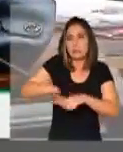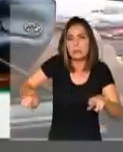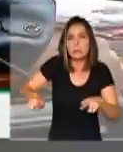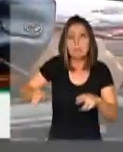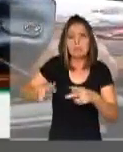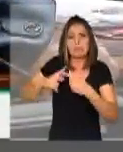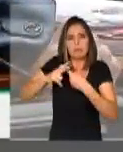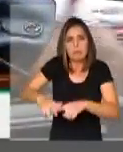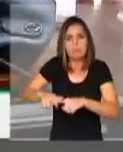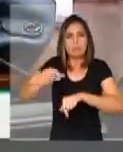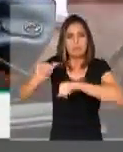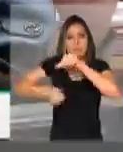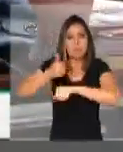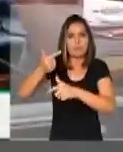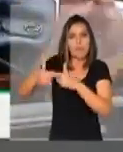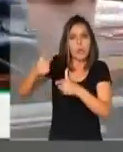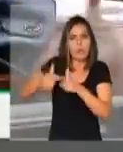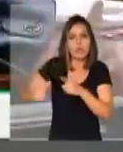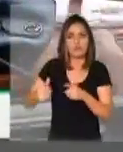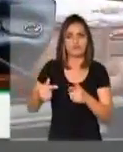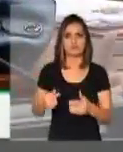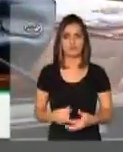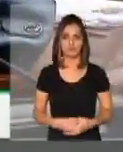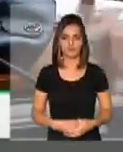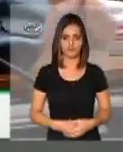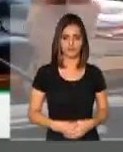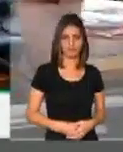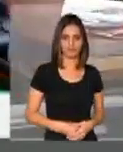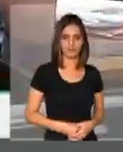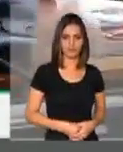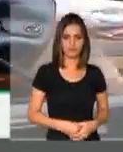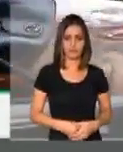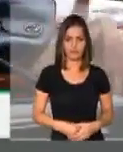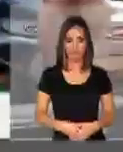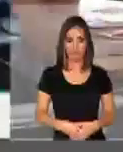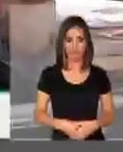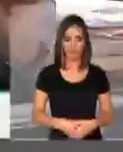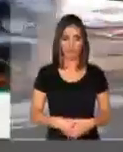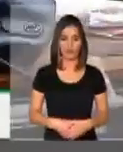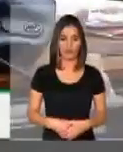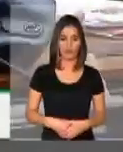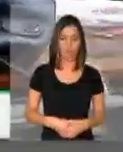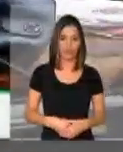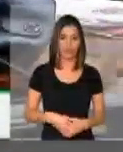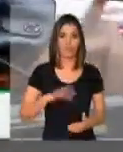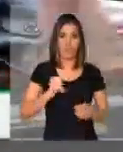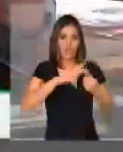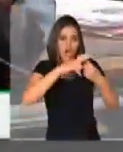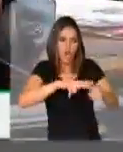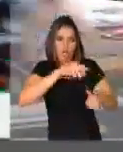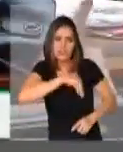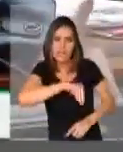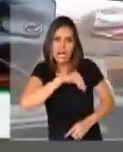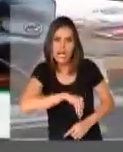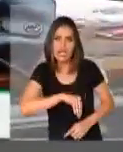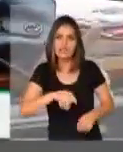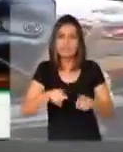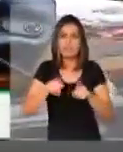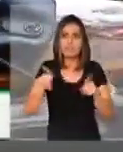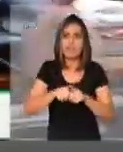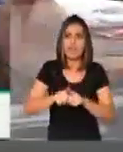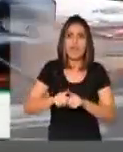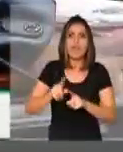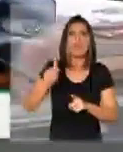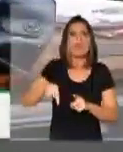Presidente, 30 Para segundos. concluir, 10 segundos, deputado. 30. Nós não 30 podemos segundos, pensar em fazer correções salariais, distorção de